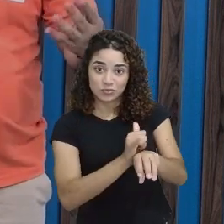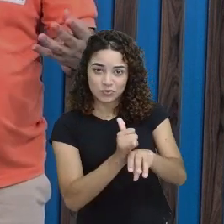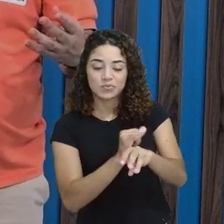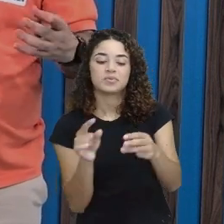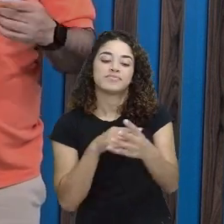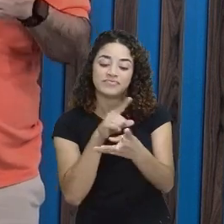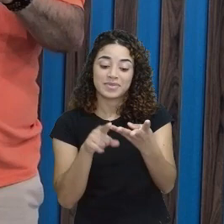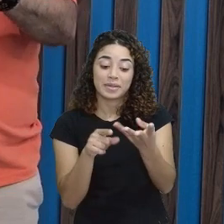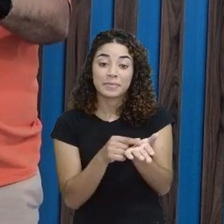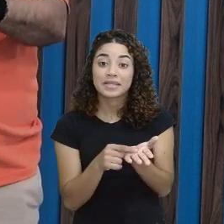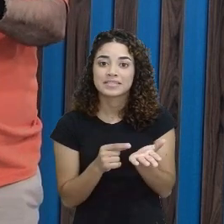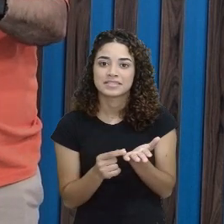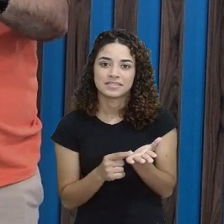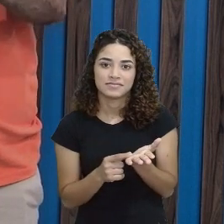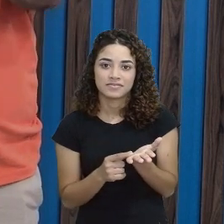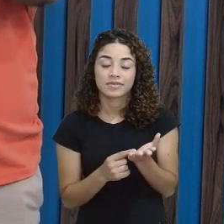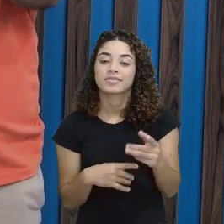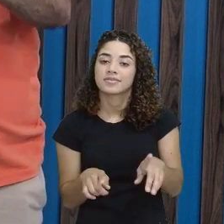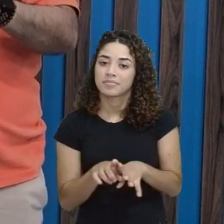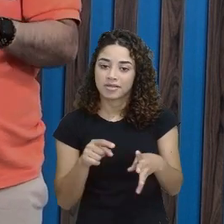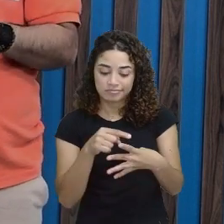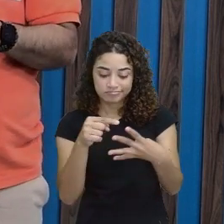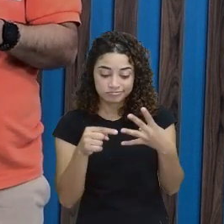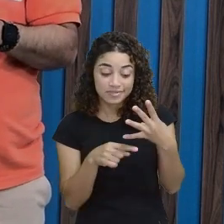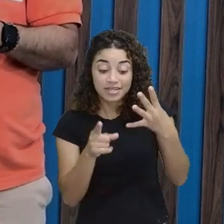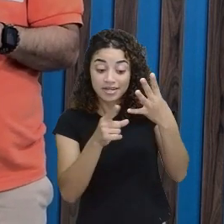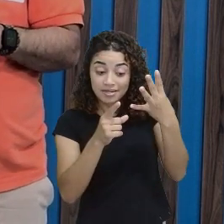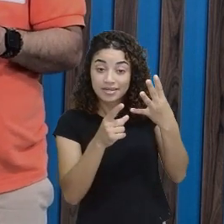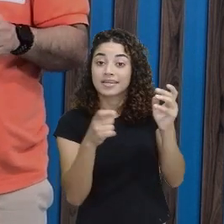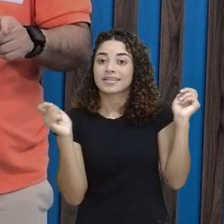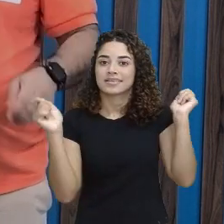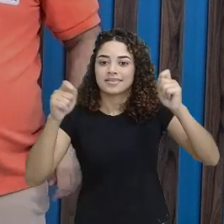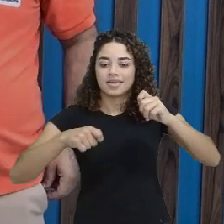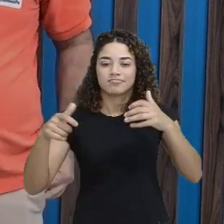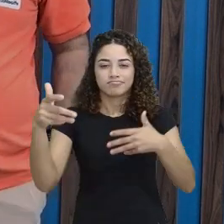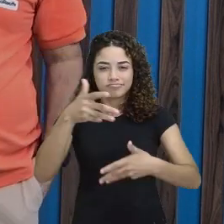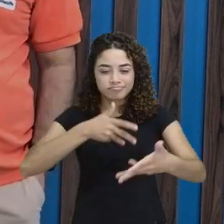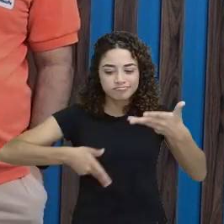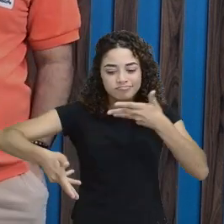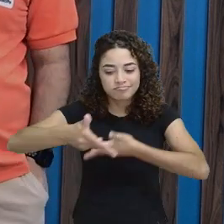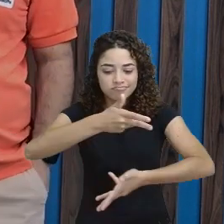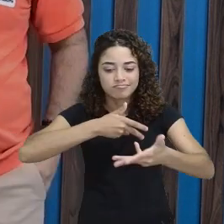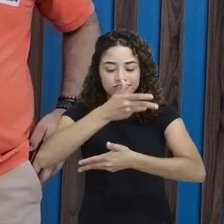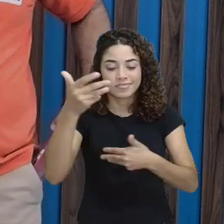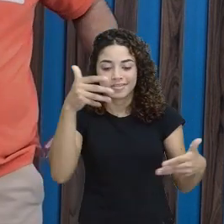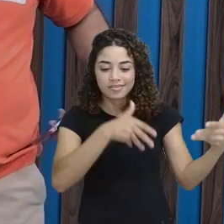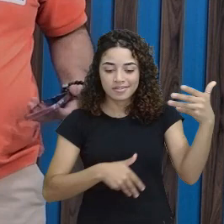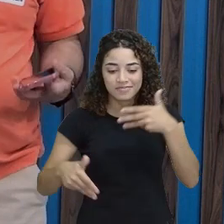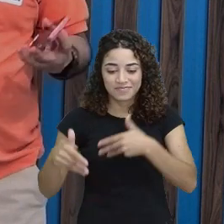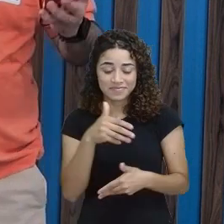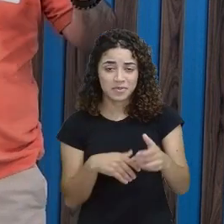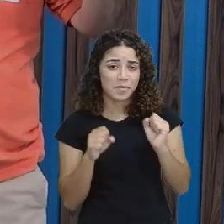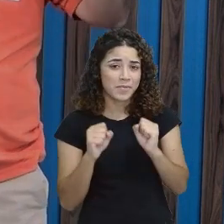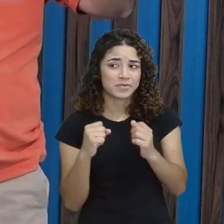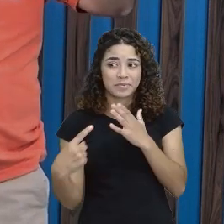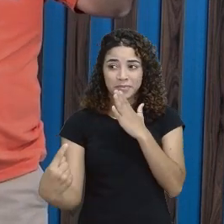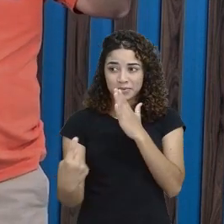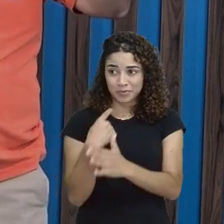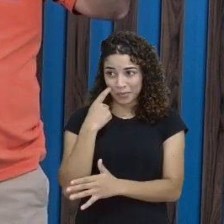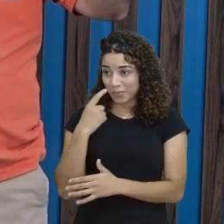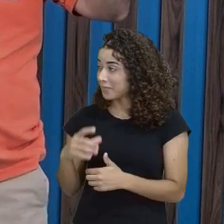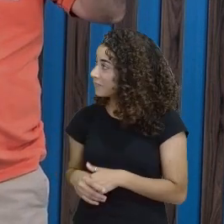e pelo aplicativo. E pelo aplicativo você ainda pode interagir conosco. Manda aí, ó, a sua pergunta, que